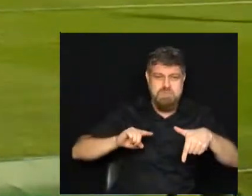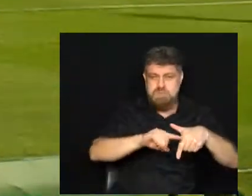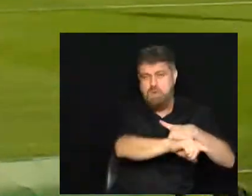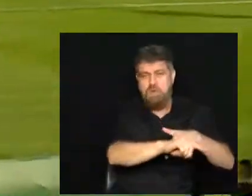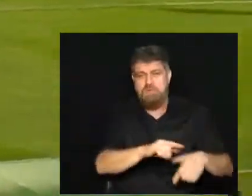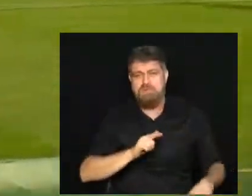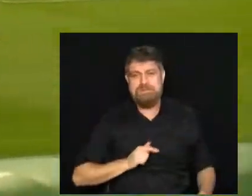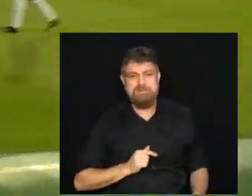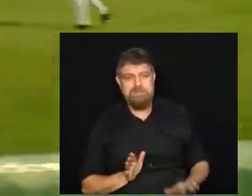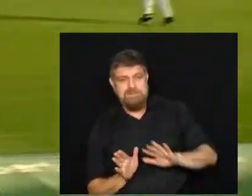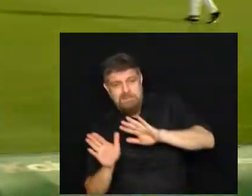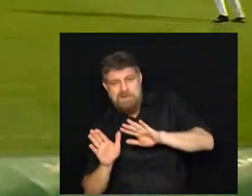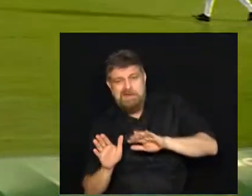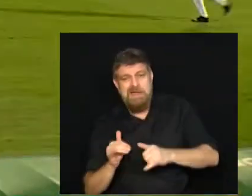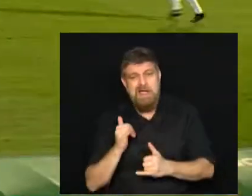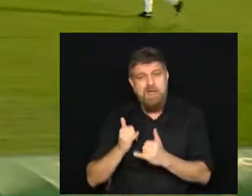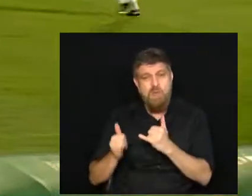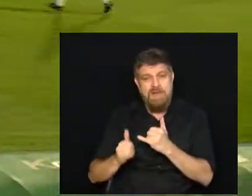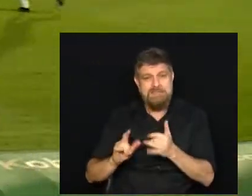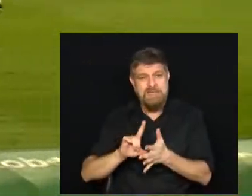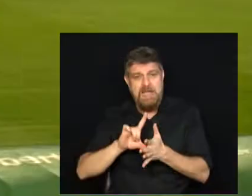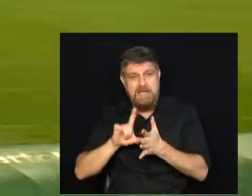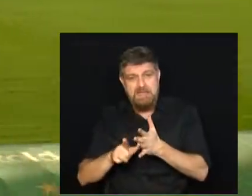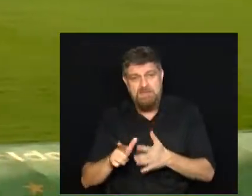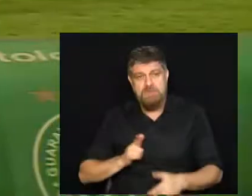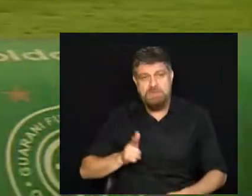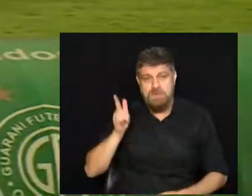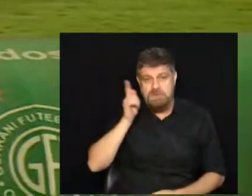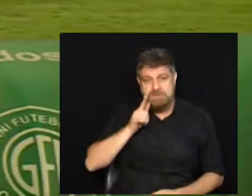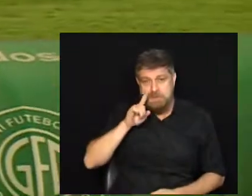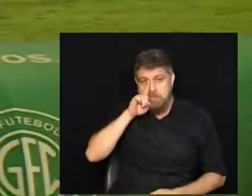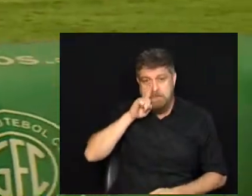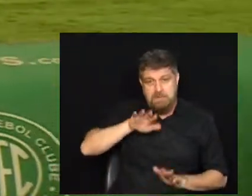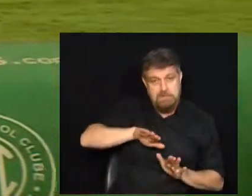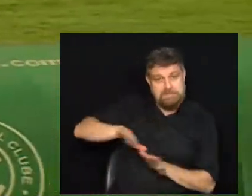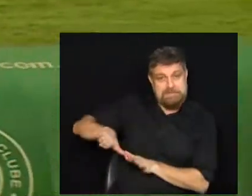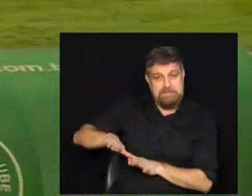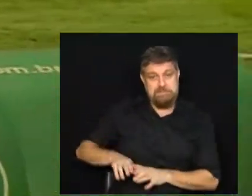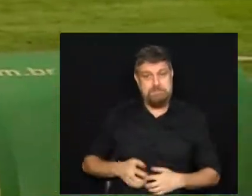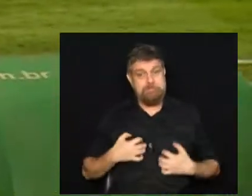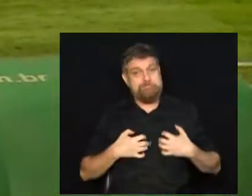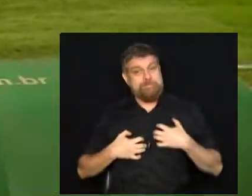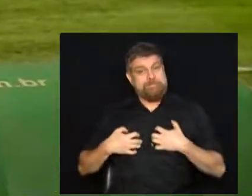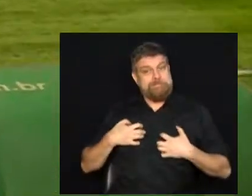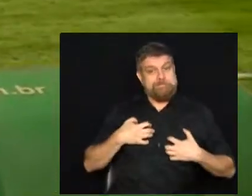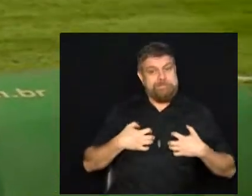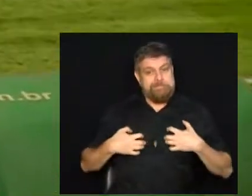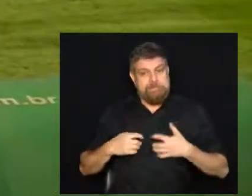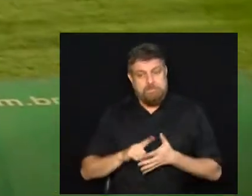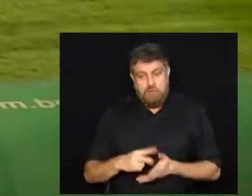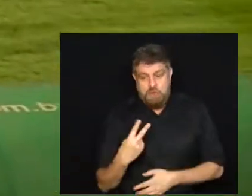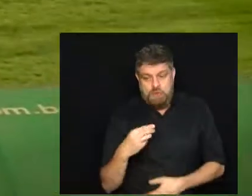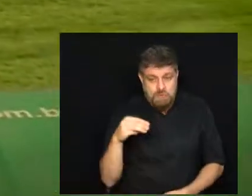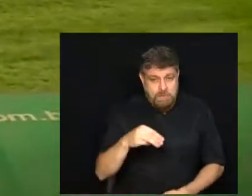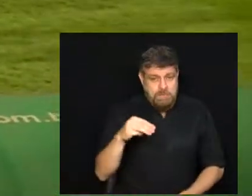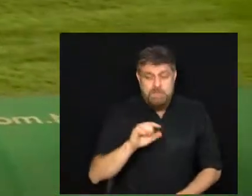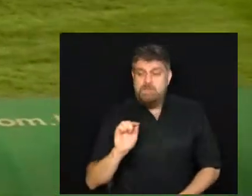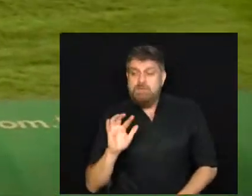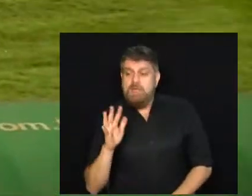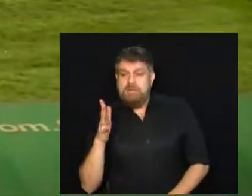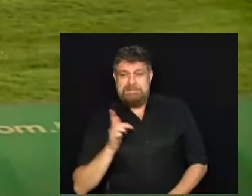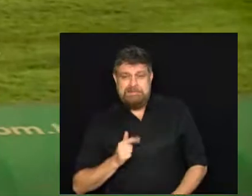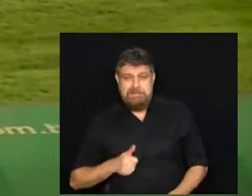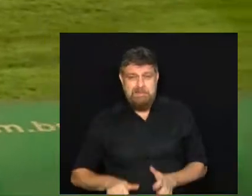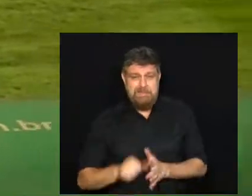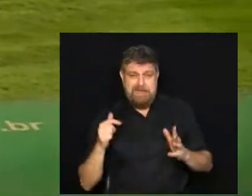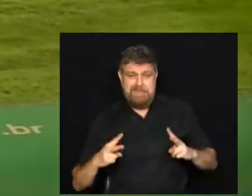a defesa parcial até a zaga afastar o perigo. Clima tenso. Aos 2 minutos, a primeira